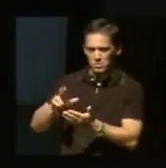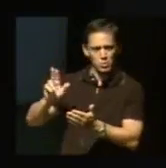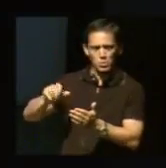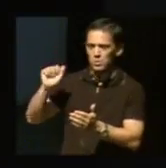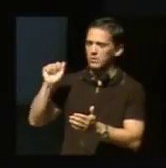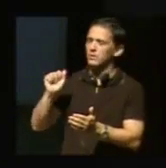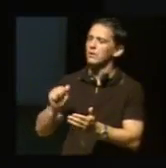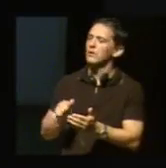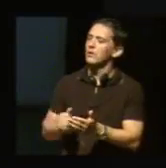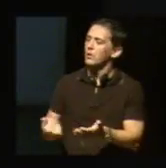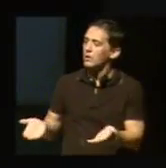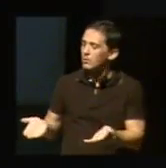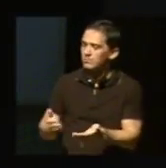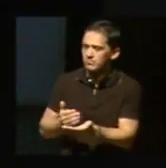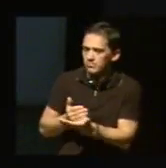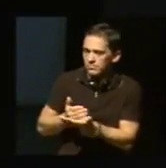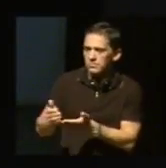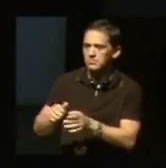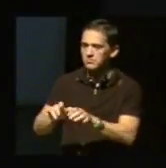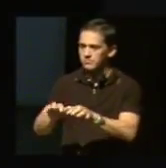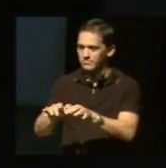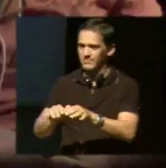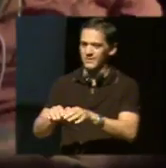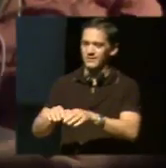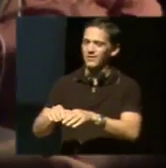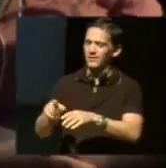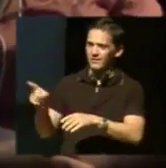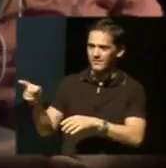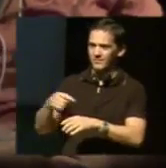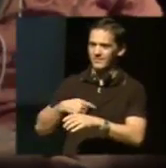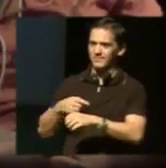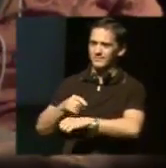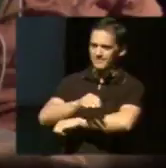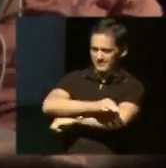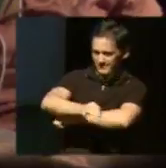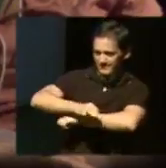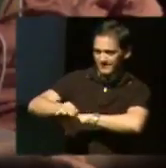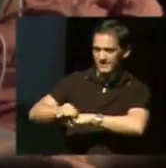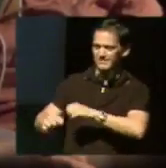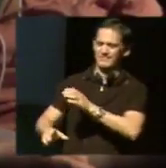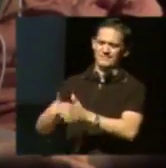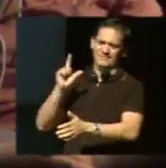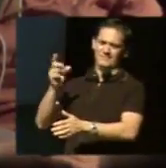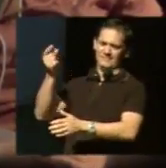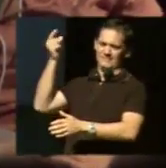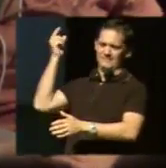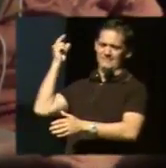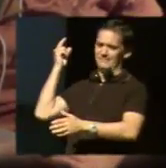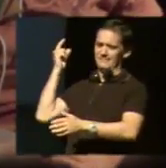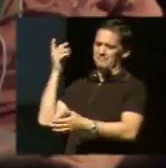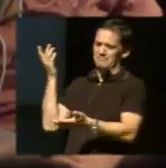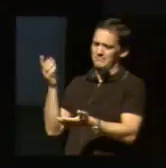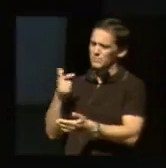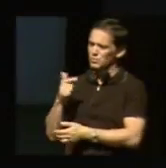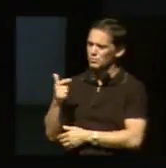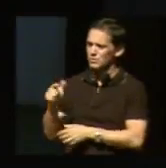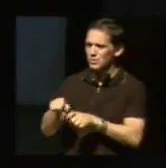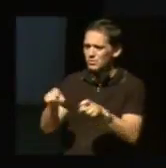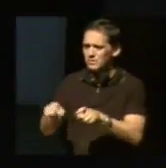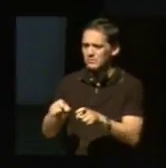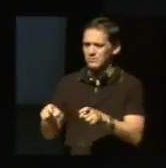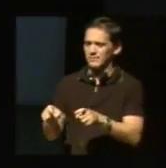usava computador, assim como eu sou arquiteto do tempo que não se usava computador também, era arquiteto que desenhava, né?